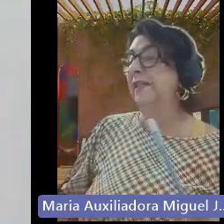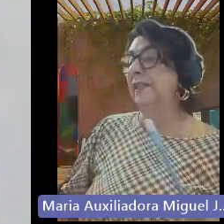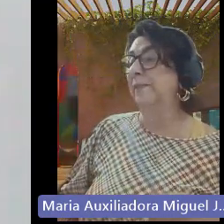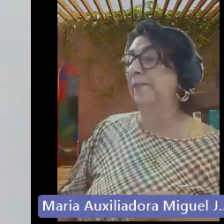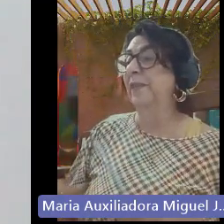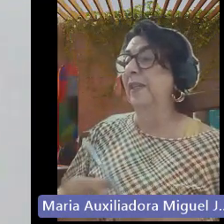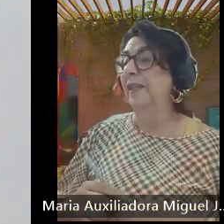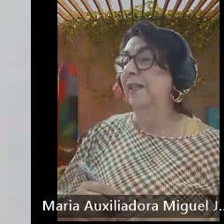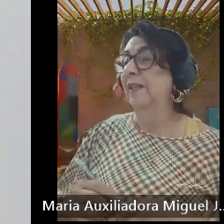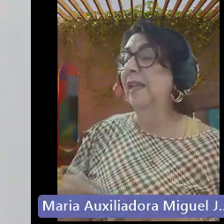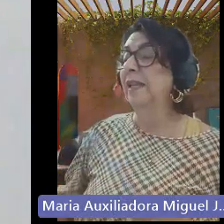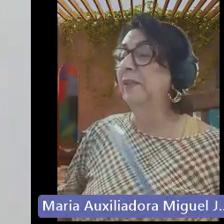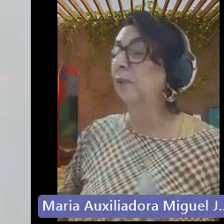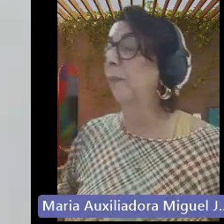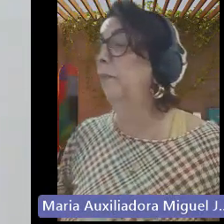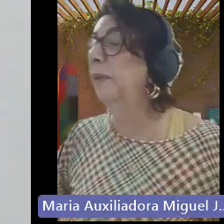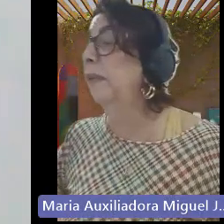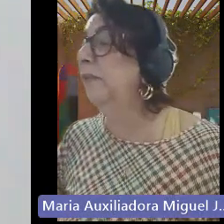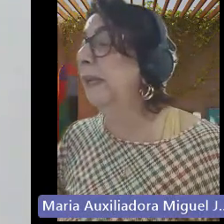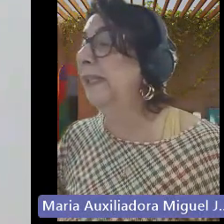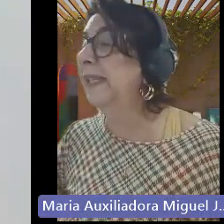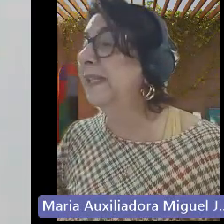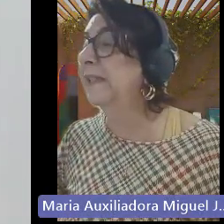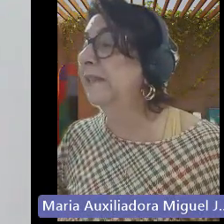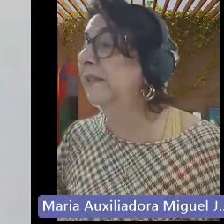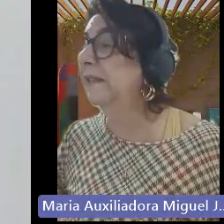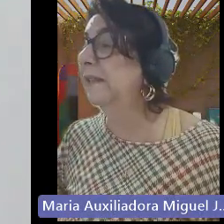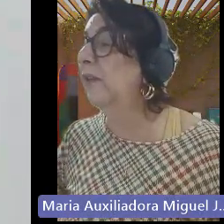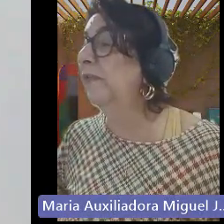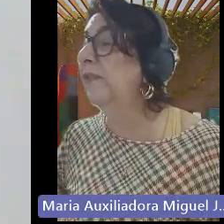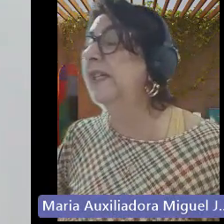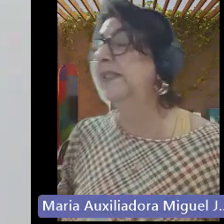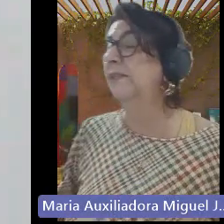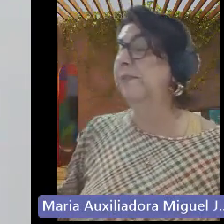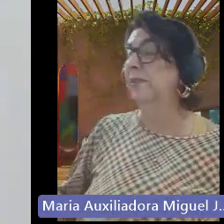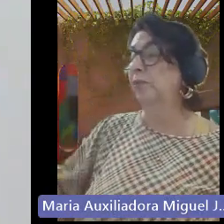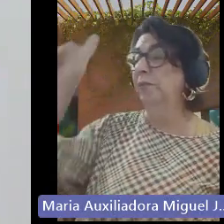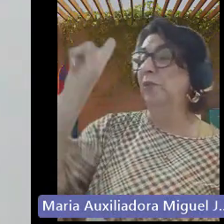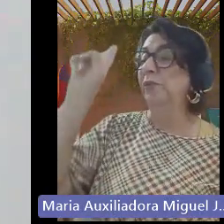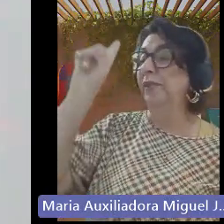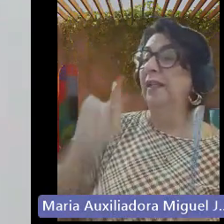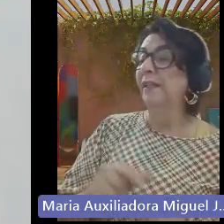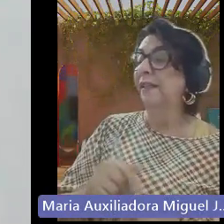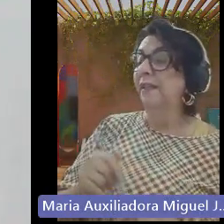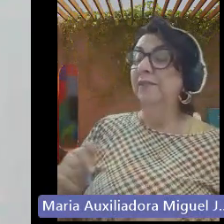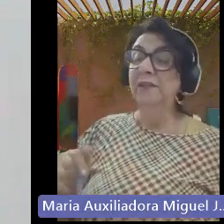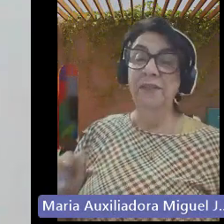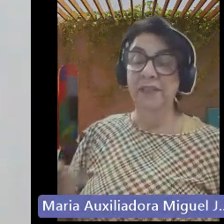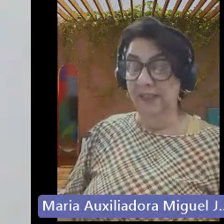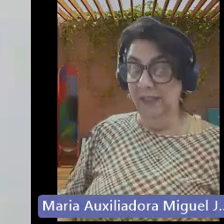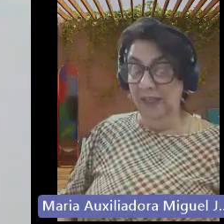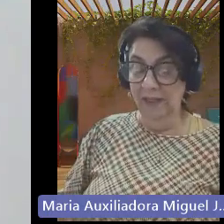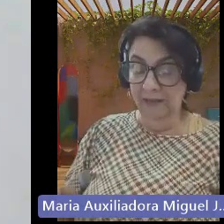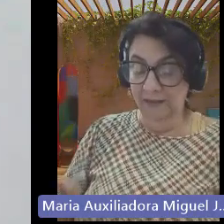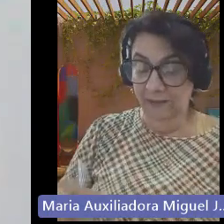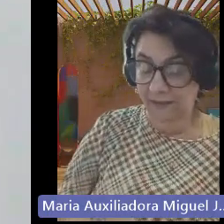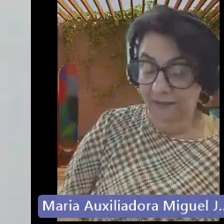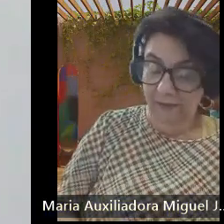Patrícia e Viviane. Quem levantou a mão primeiro? Patrícia? Não, Viviane. O número 1 tá na